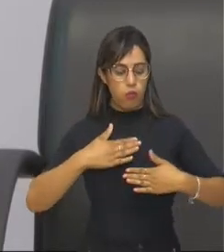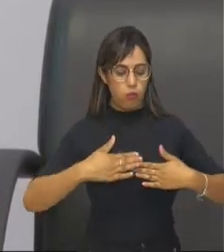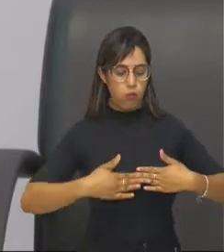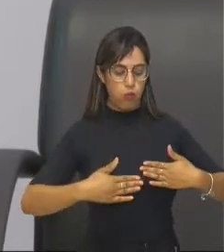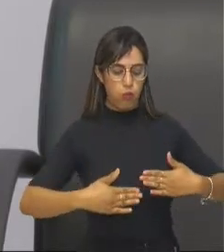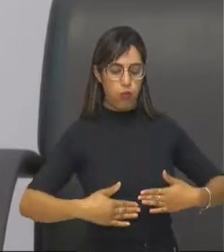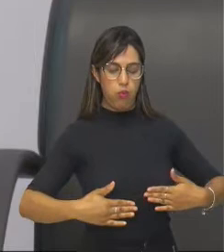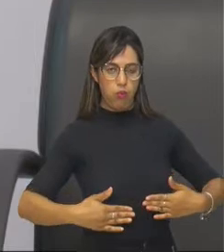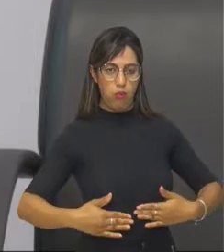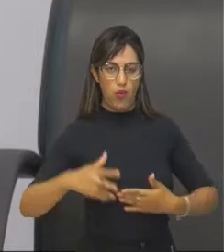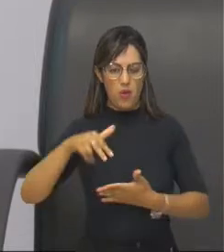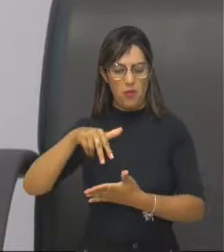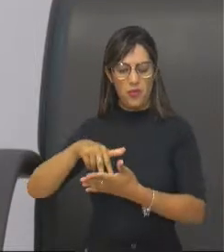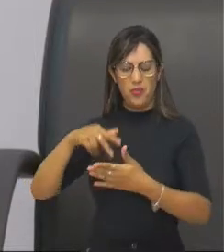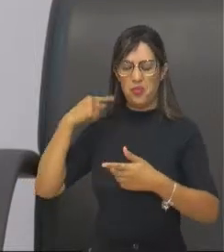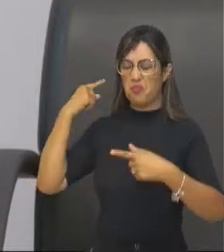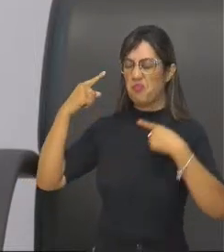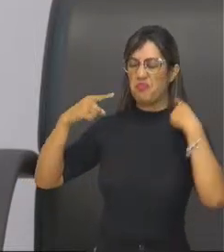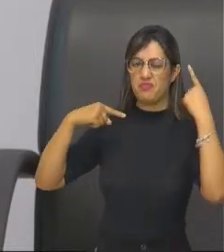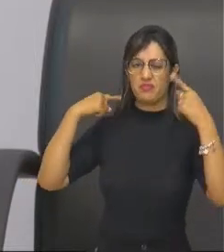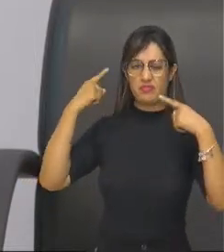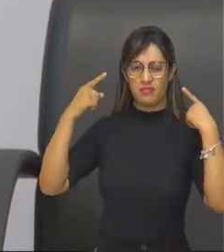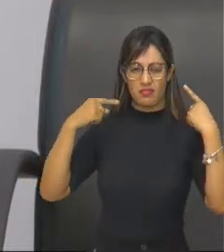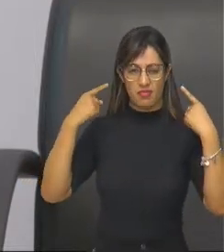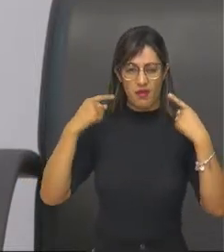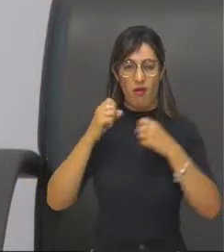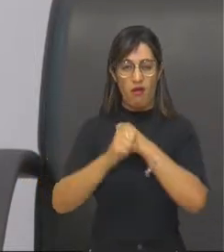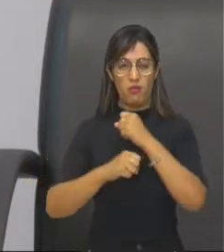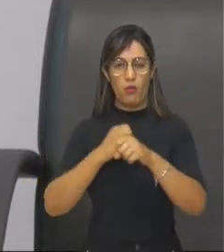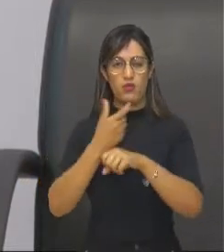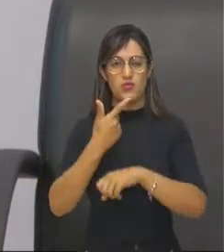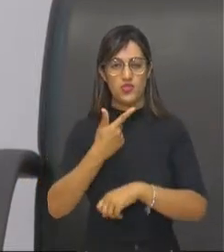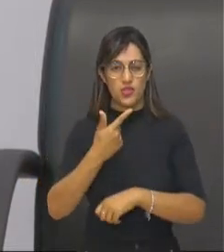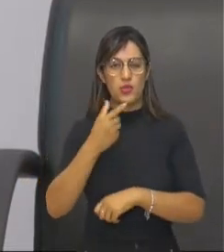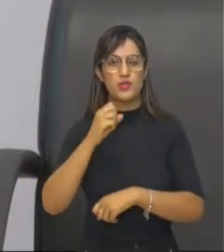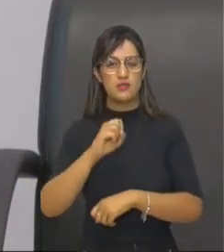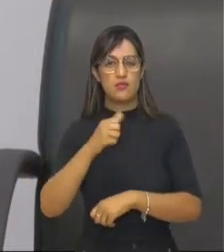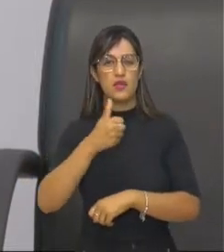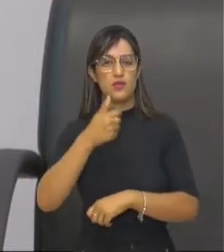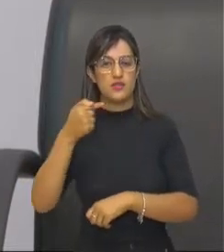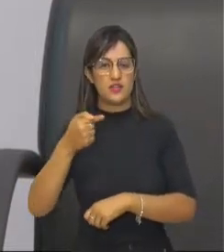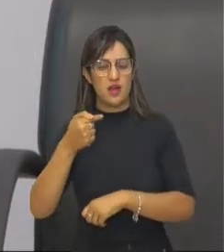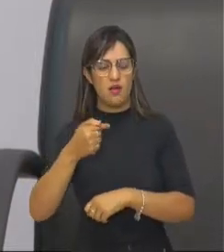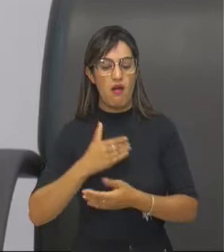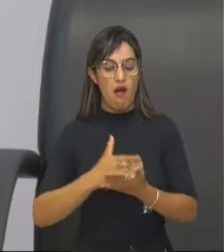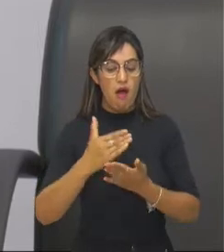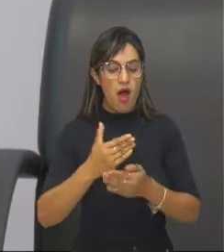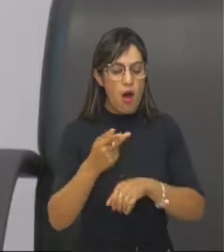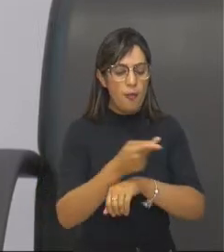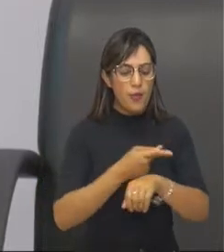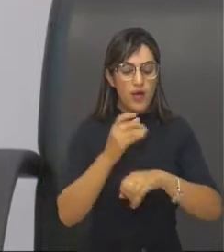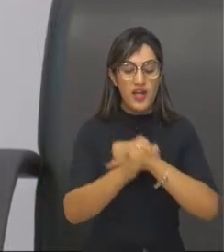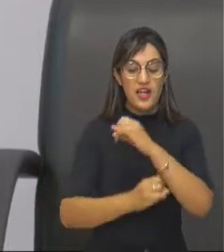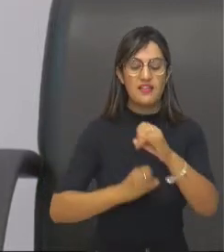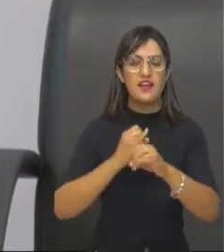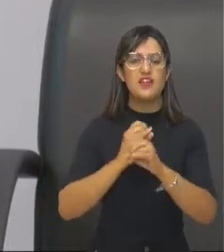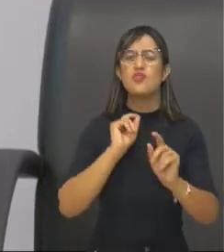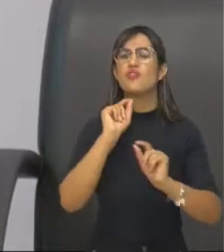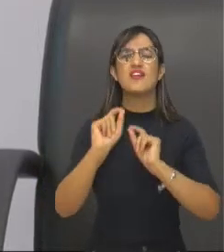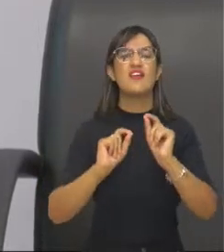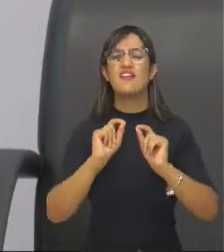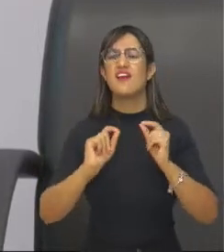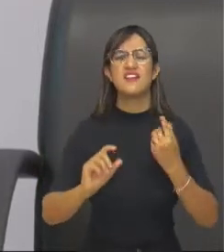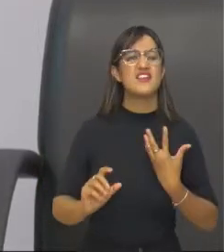como loucos. Há pouco tempo, em 2017, quando eu começava a procurar na internet o que é ser trans, eu só achava notícias